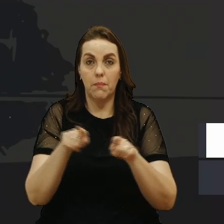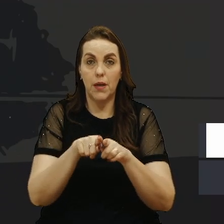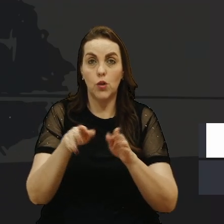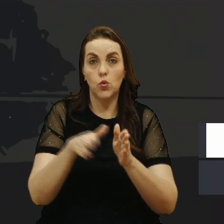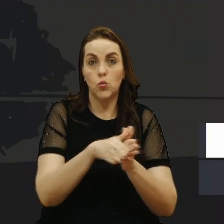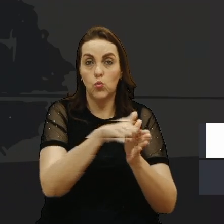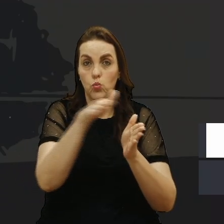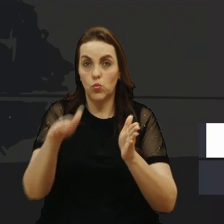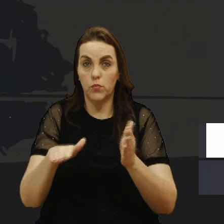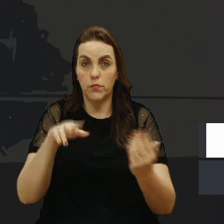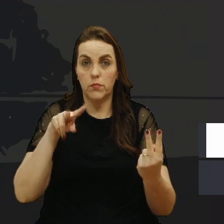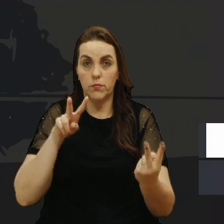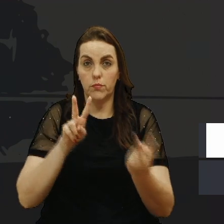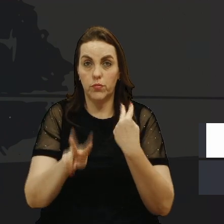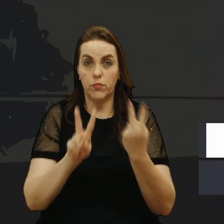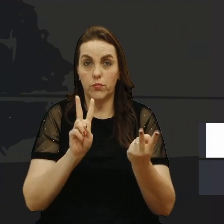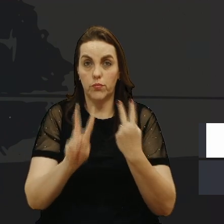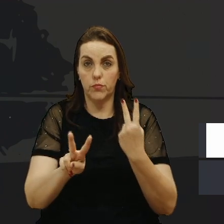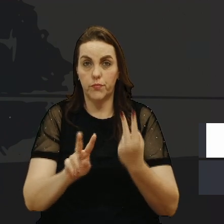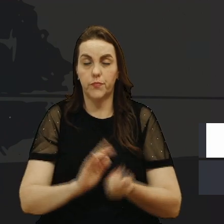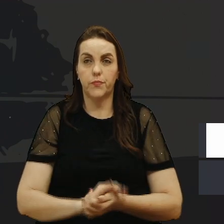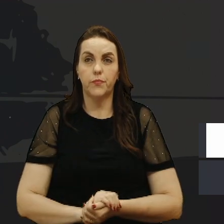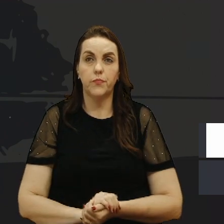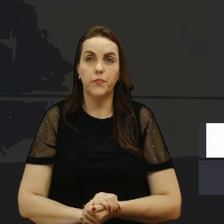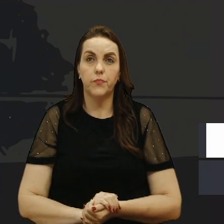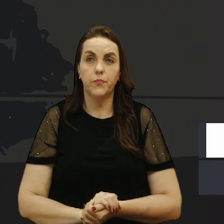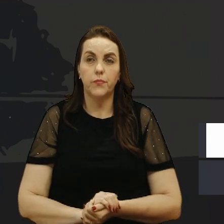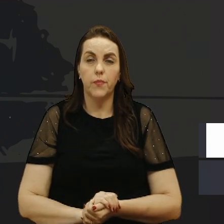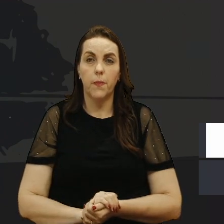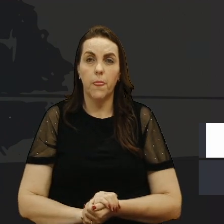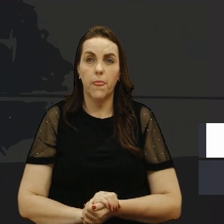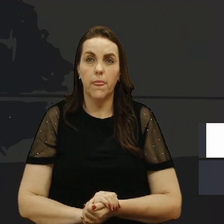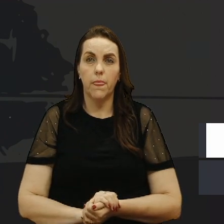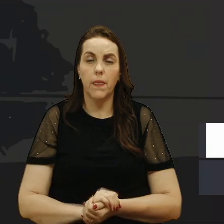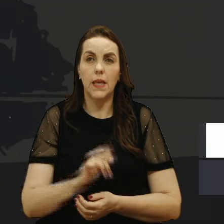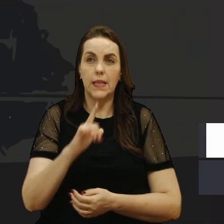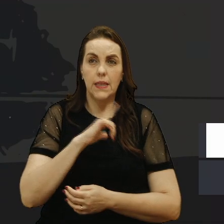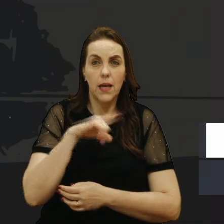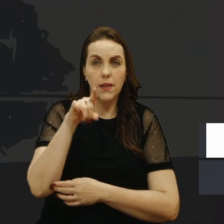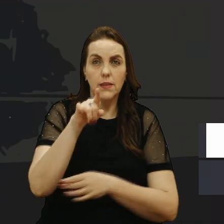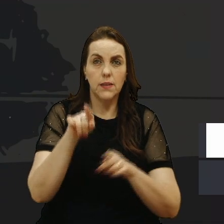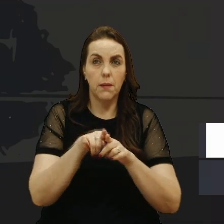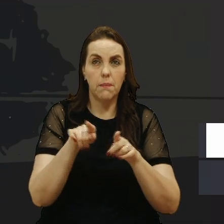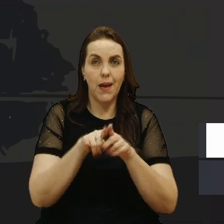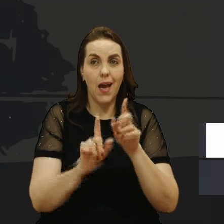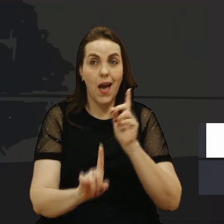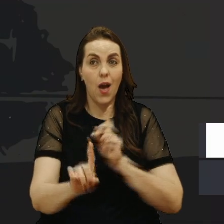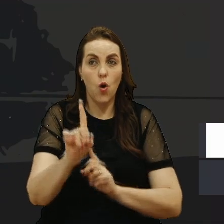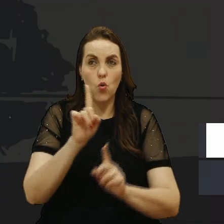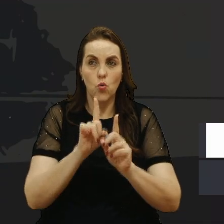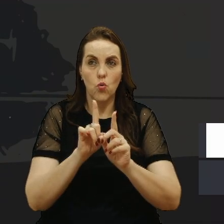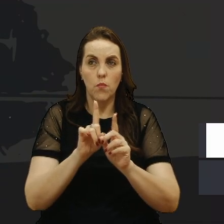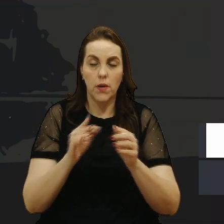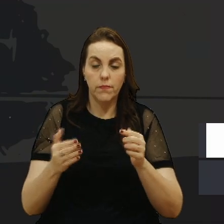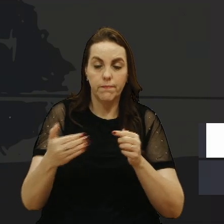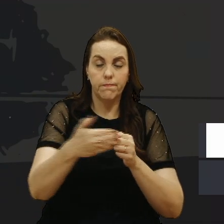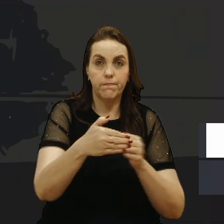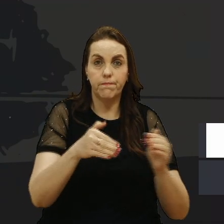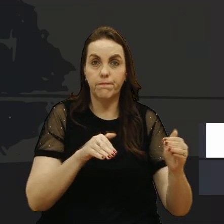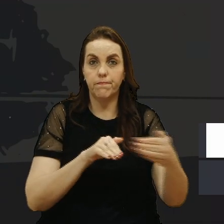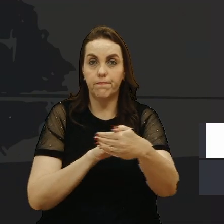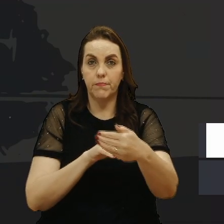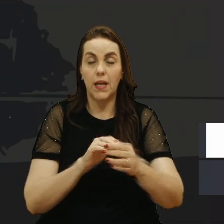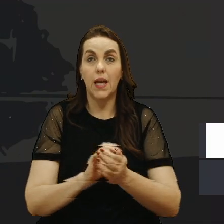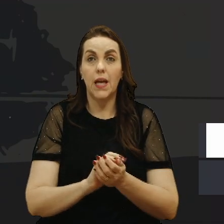da rodovia. Pode passar. Aqui existem algumas interseções que são as principais. A primeira aqui tem a